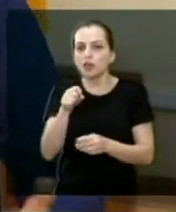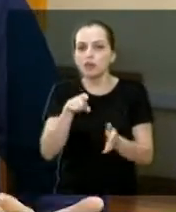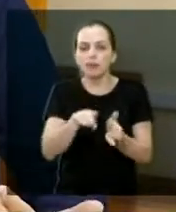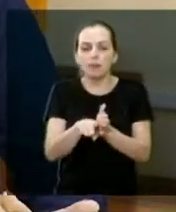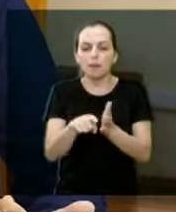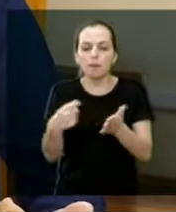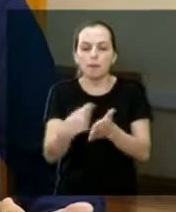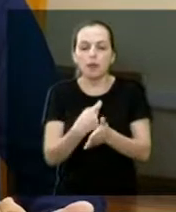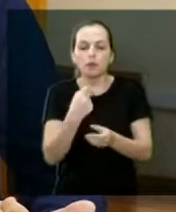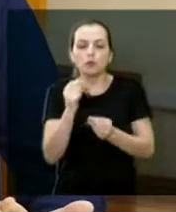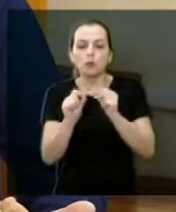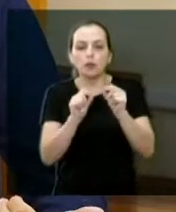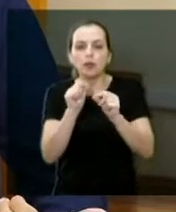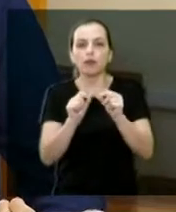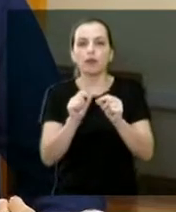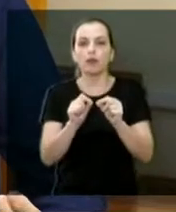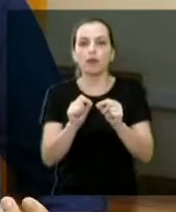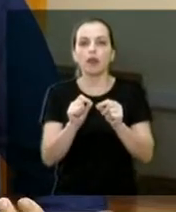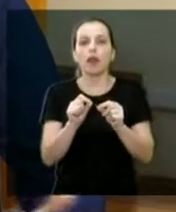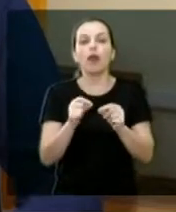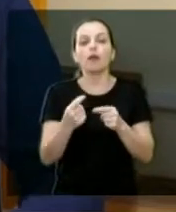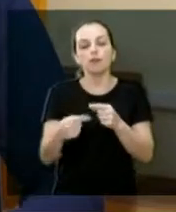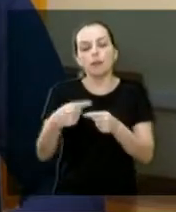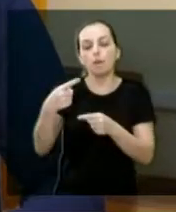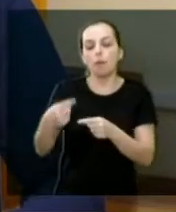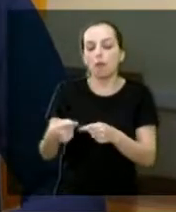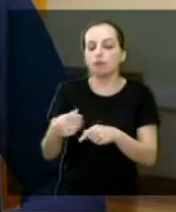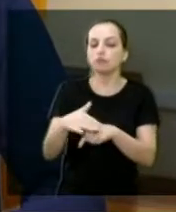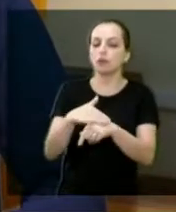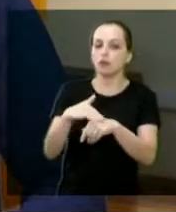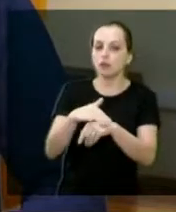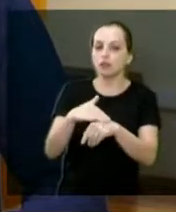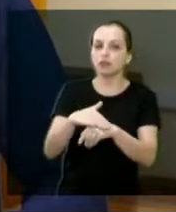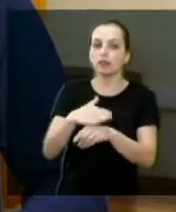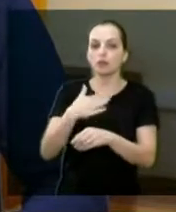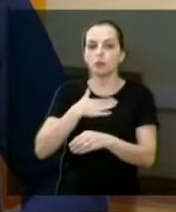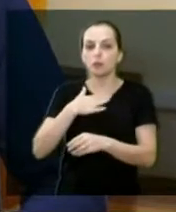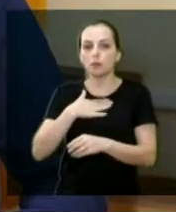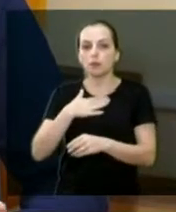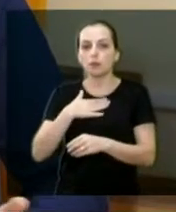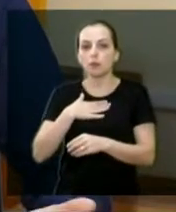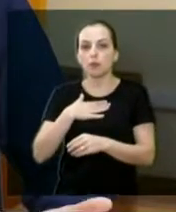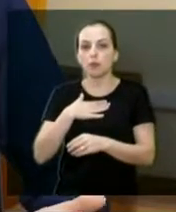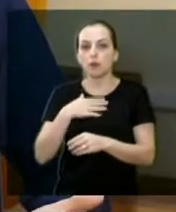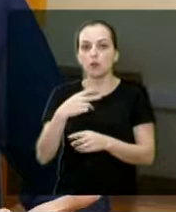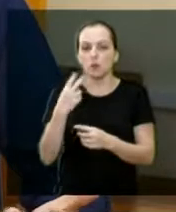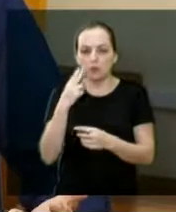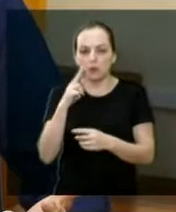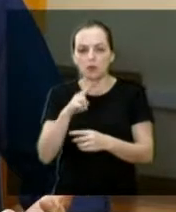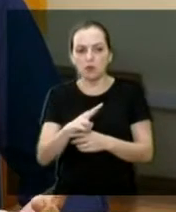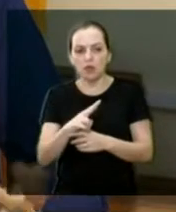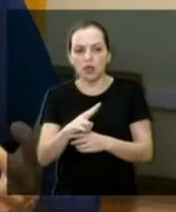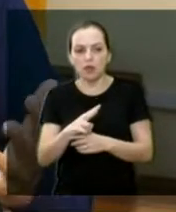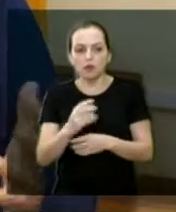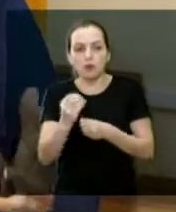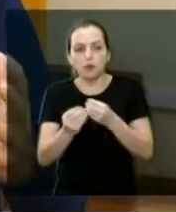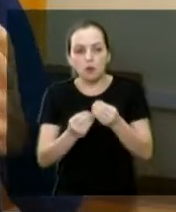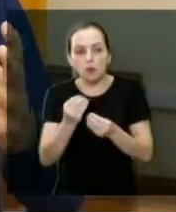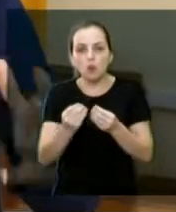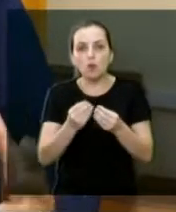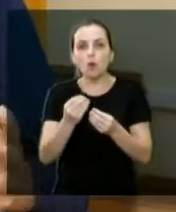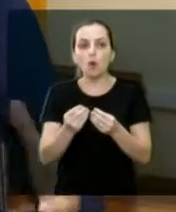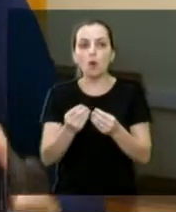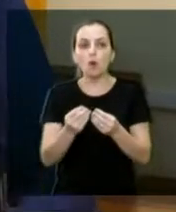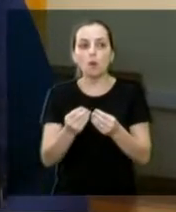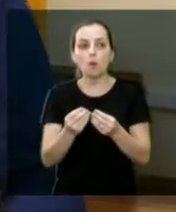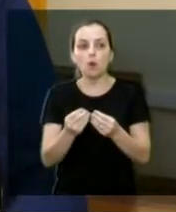isso aí, veio o chefe de redação falar comigo. Ele olhou para o Ezio falou, Alceu, pelo amor de Deus,